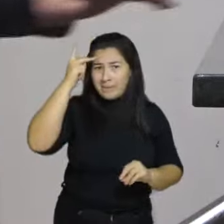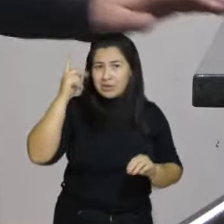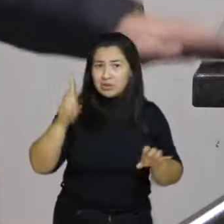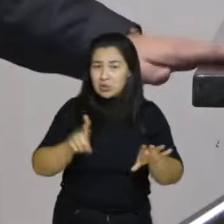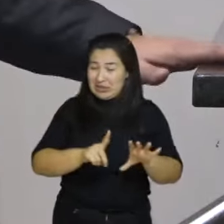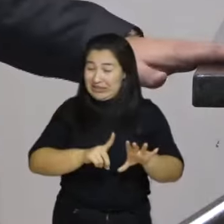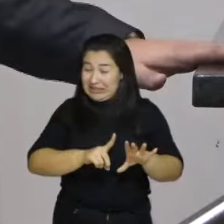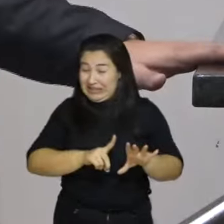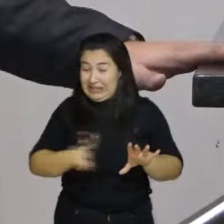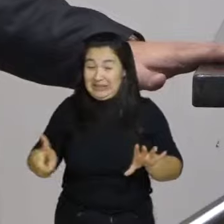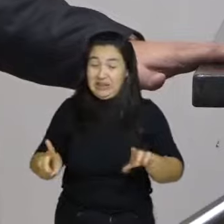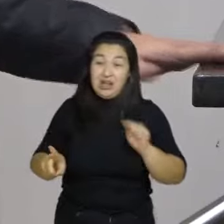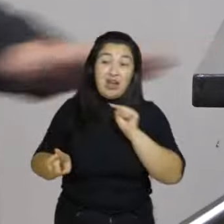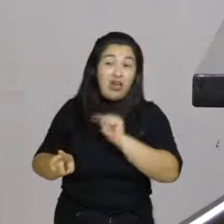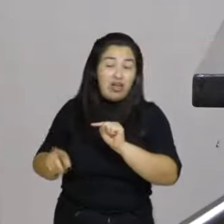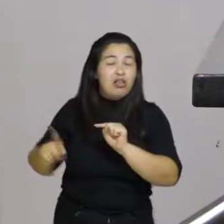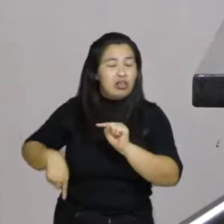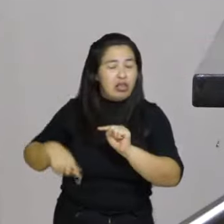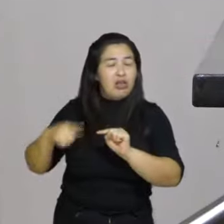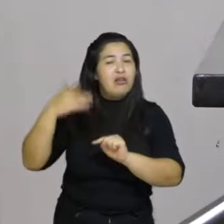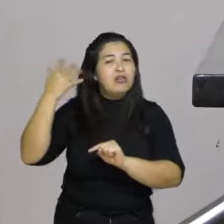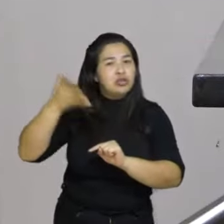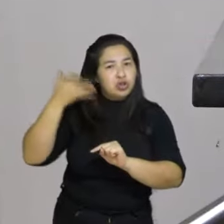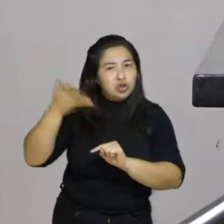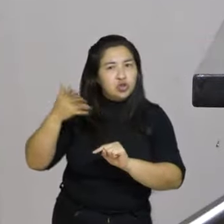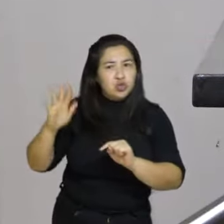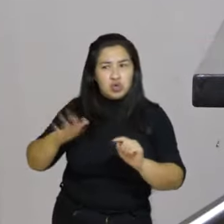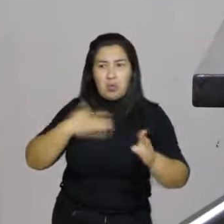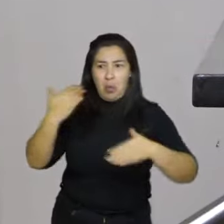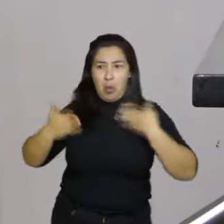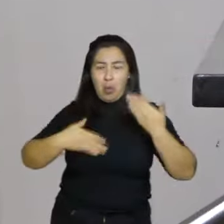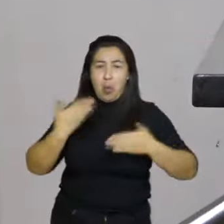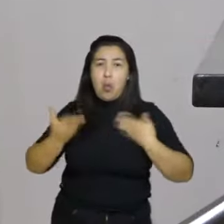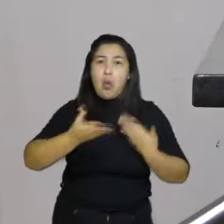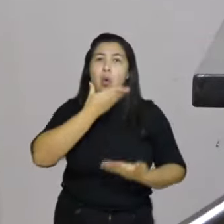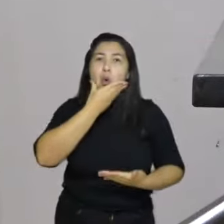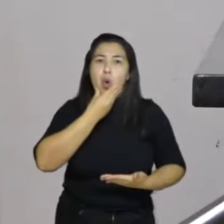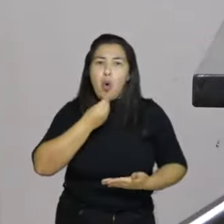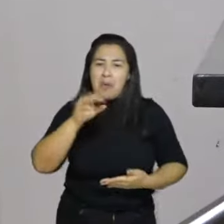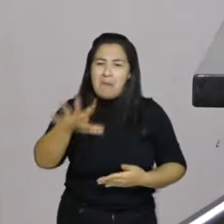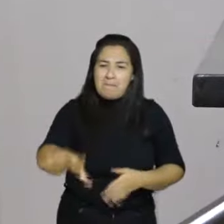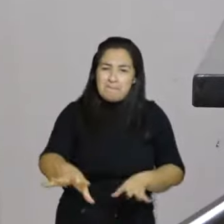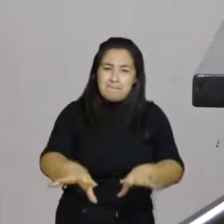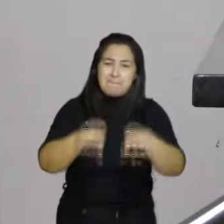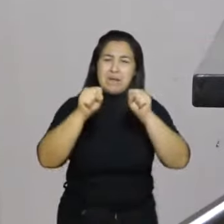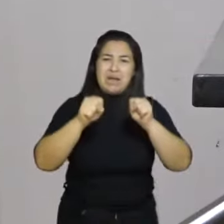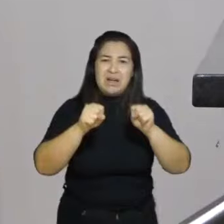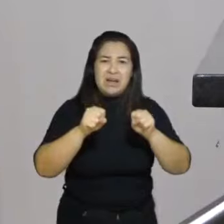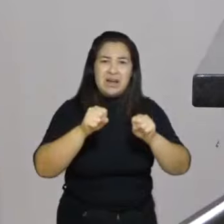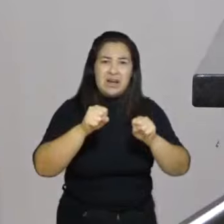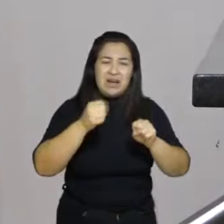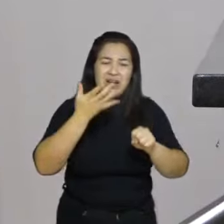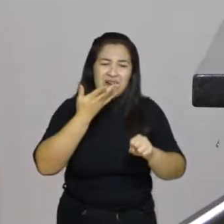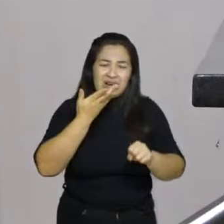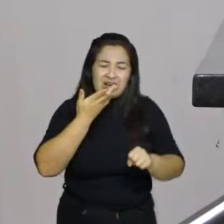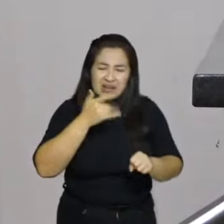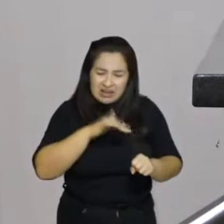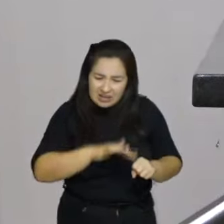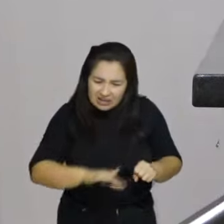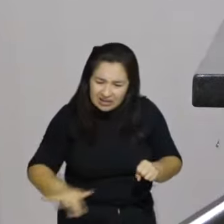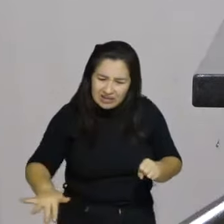que tem esse discurso que se choca a saber que um homem levou uma criança para você que é pai tem filha de